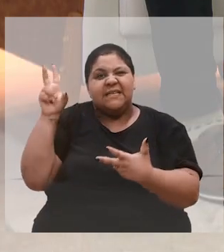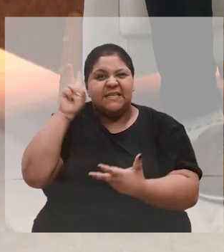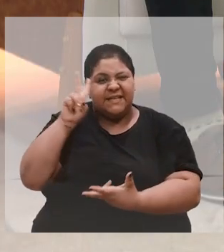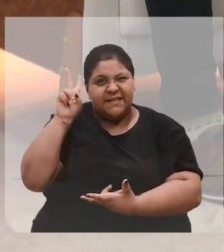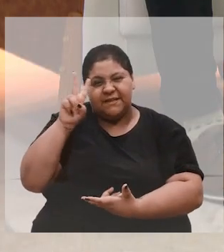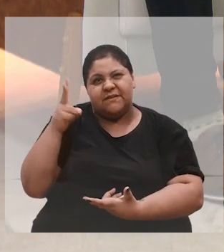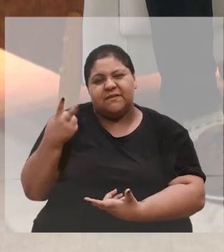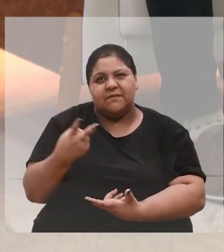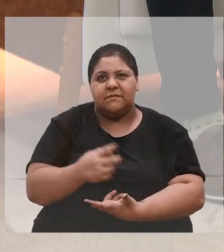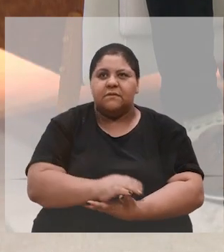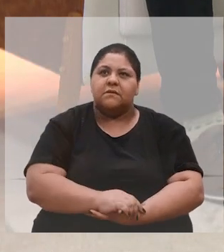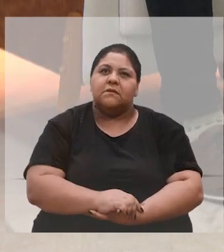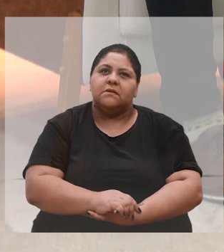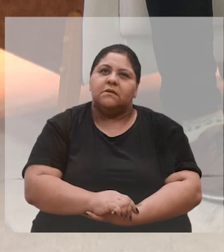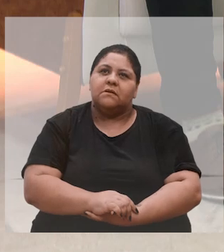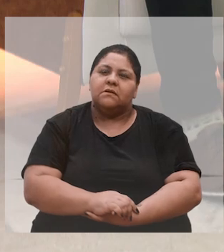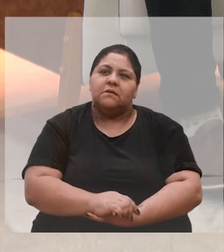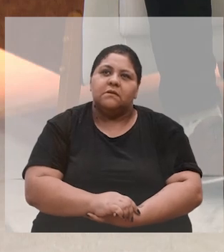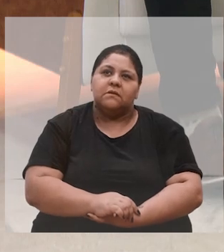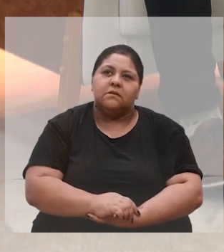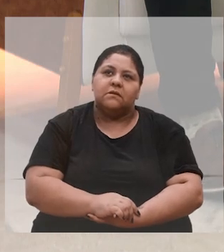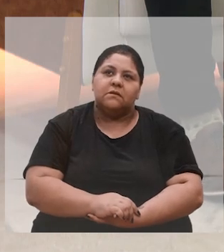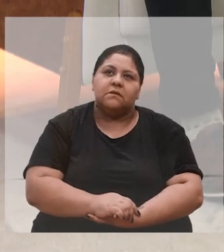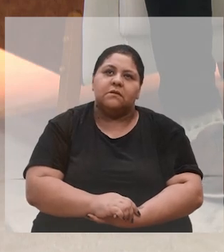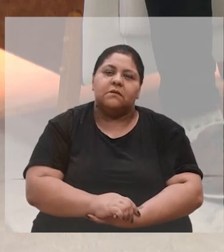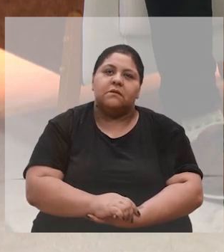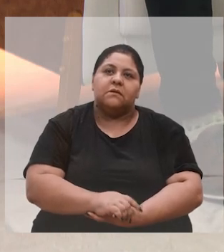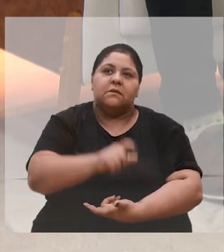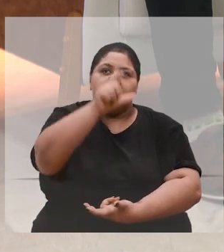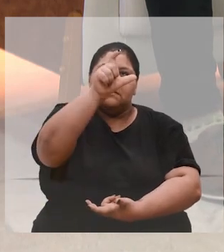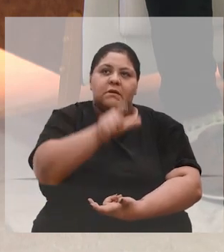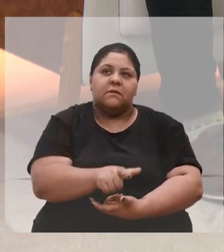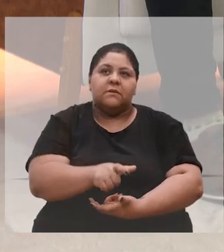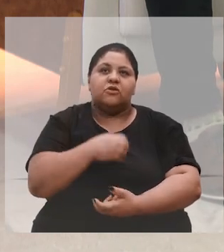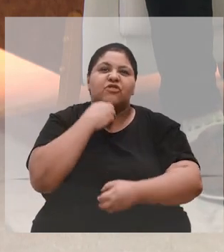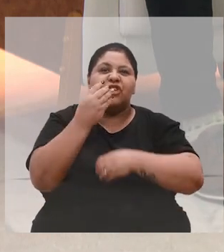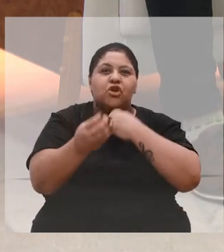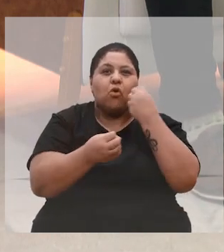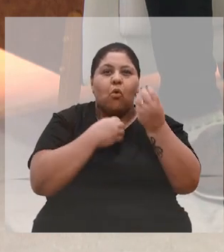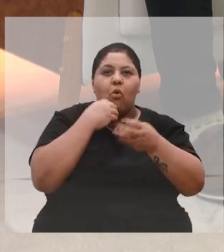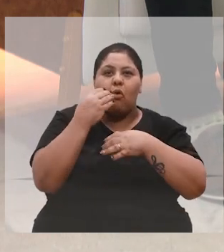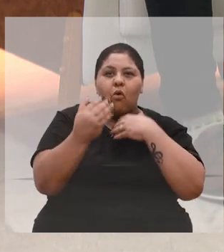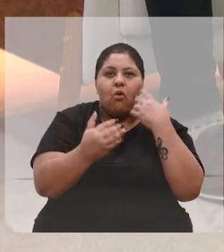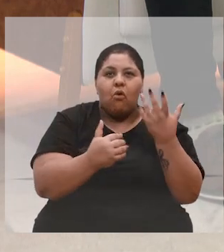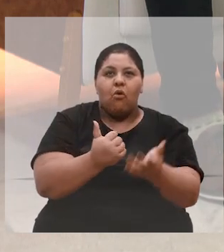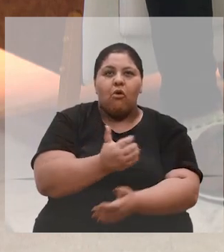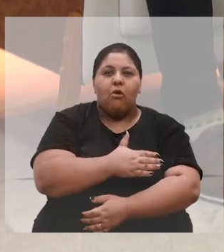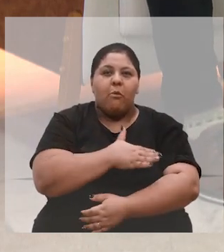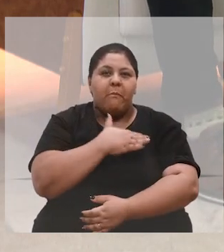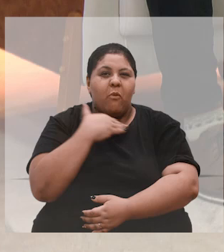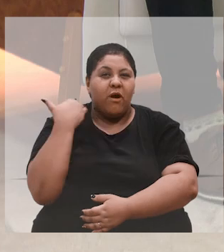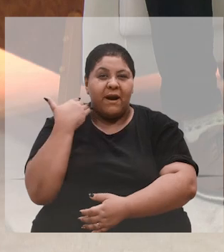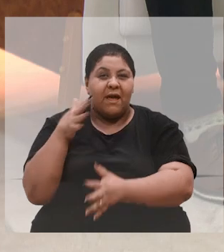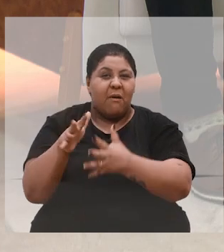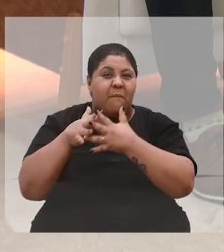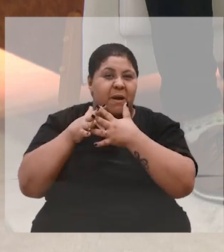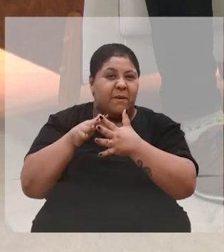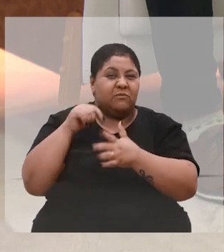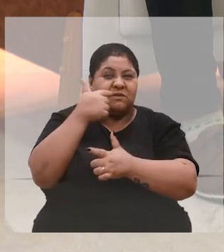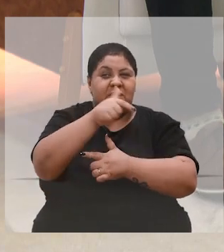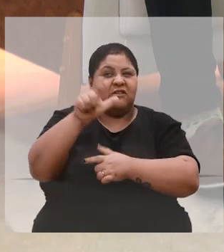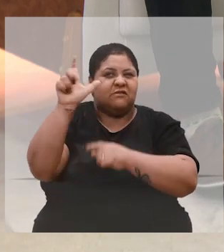aquelas histórias, Arthur, de piadas, em que a pessoa que conta não ri, né? Pra desconcertar os outros,